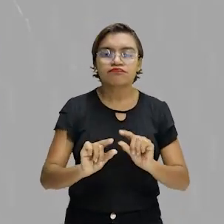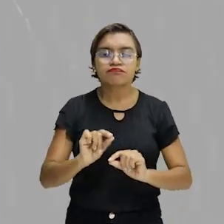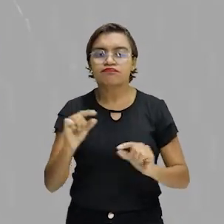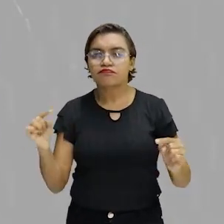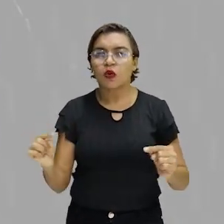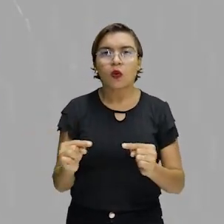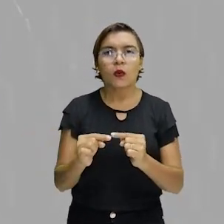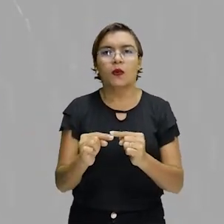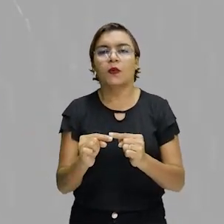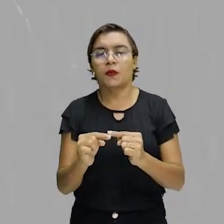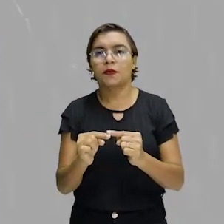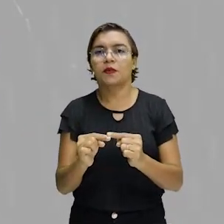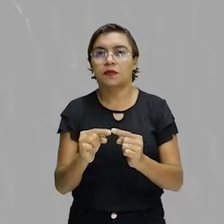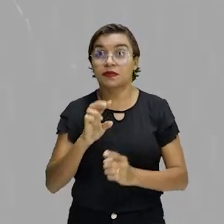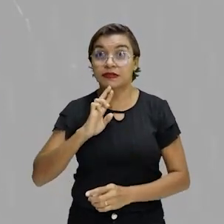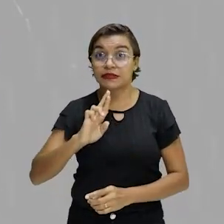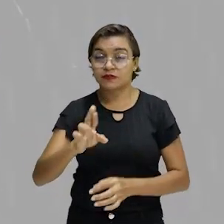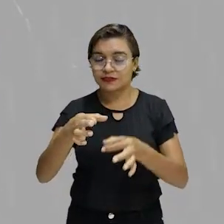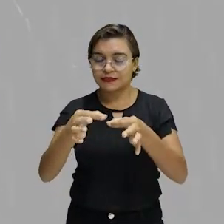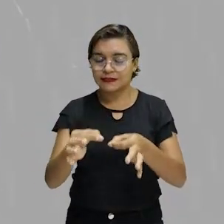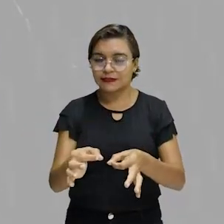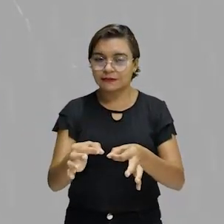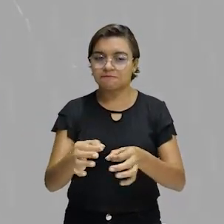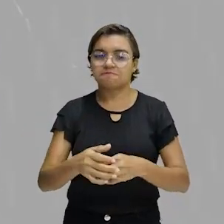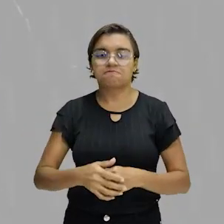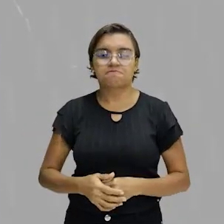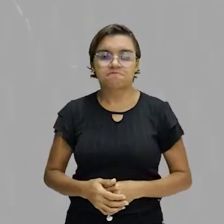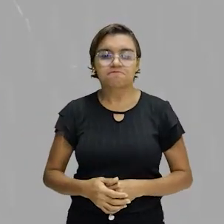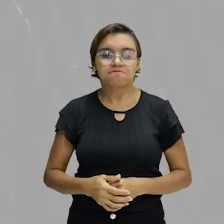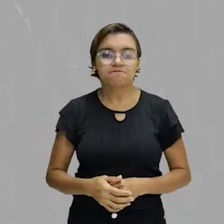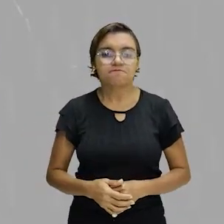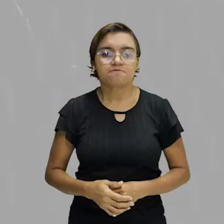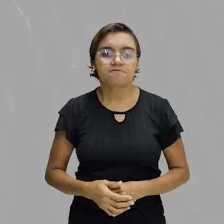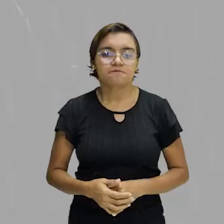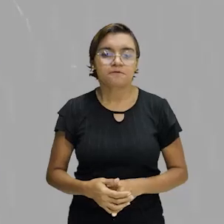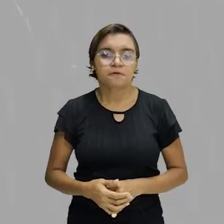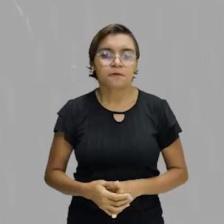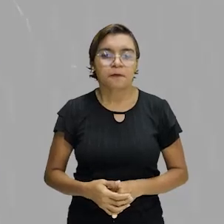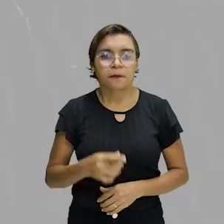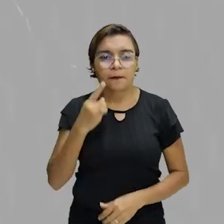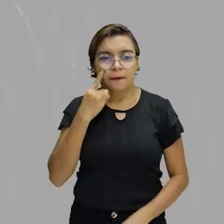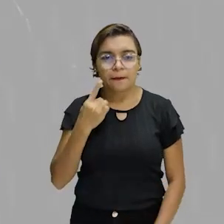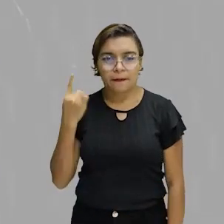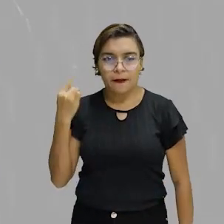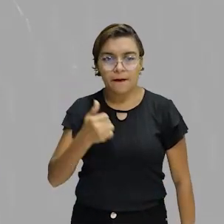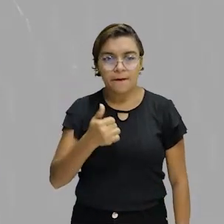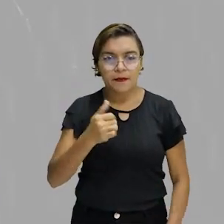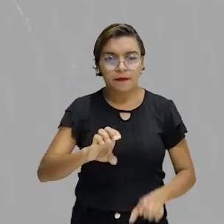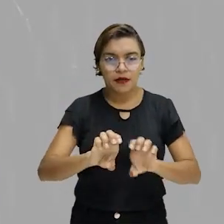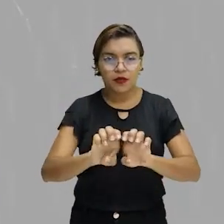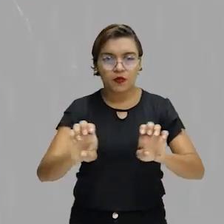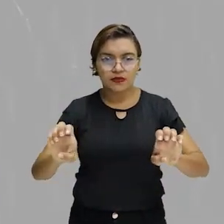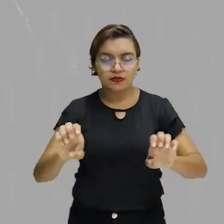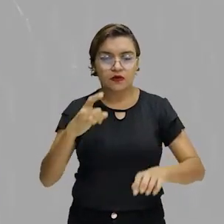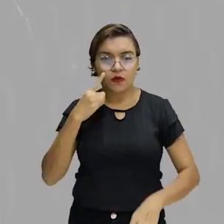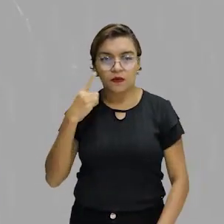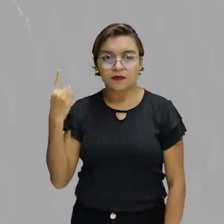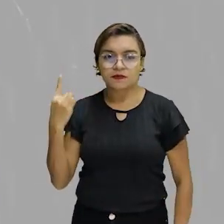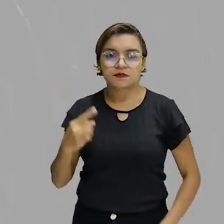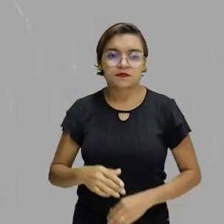encaixar essas essas a afirmativa certo Então olha só a primeira equação vamos